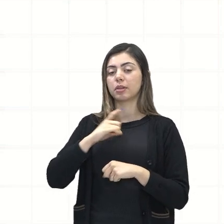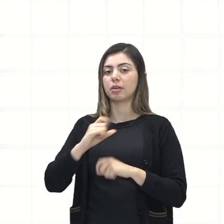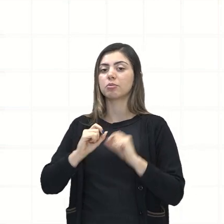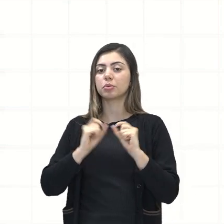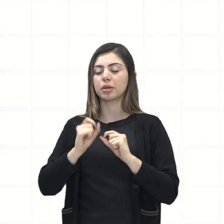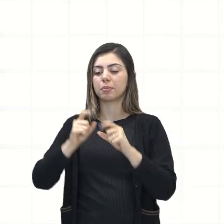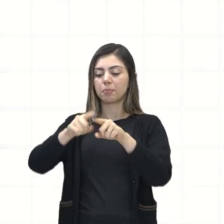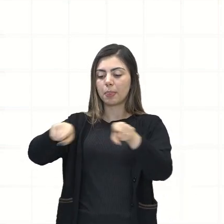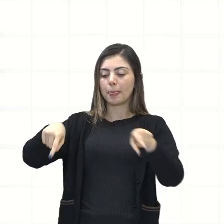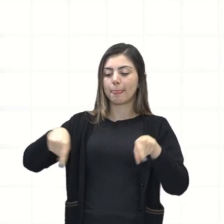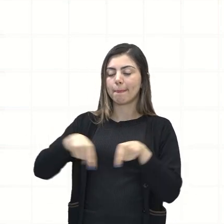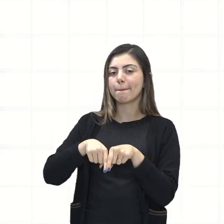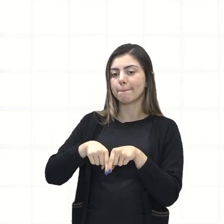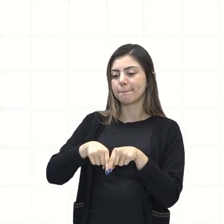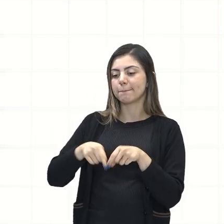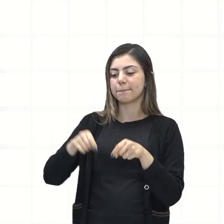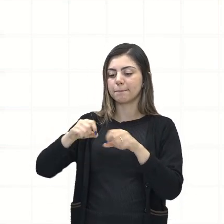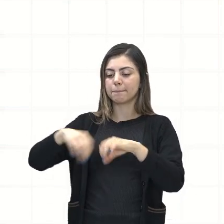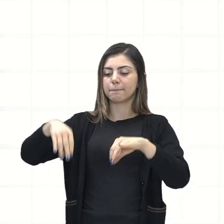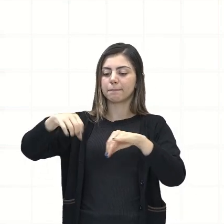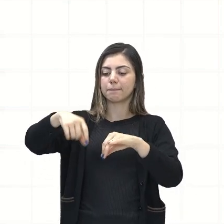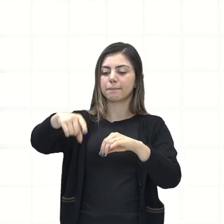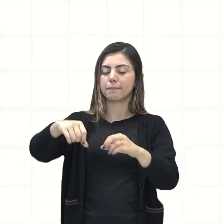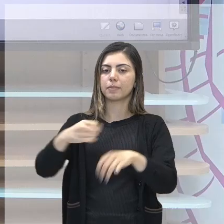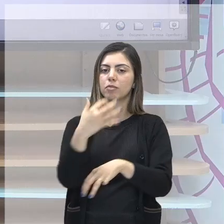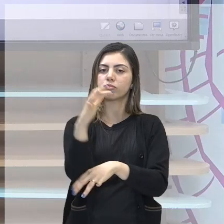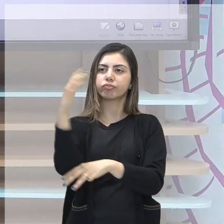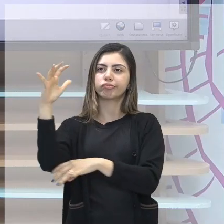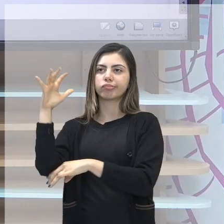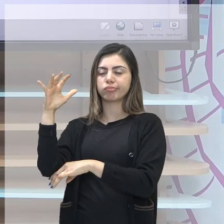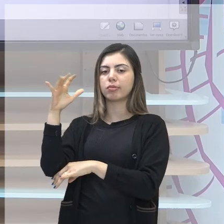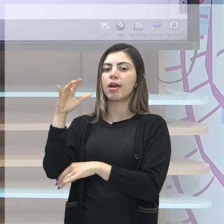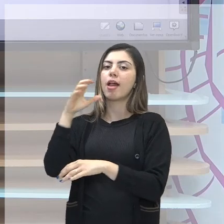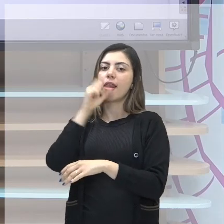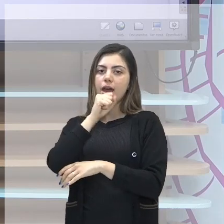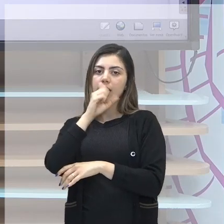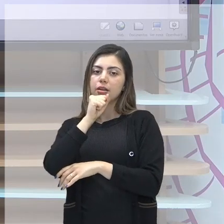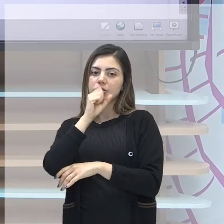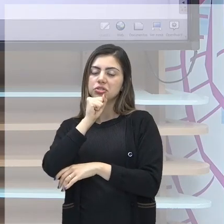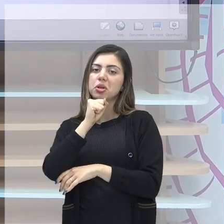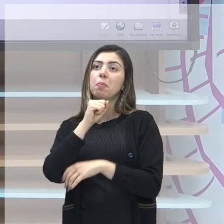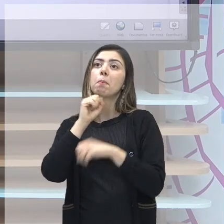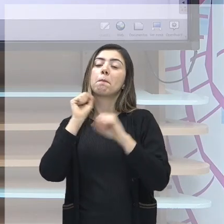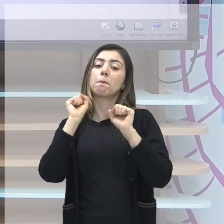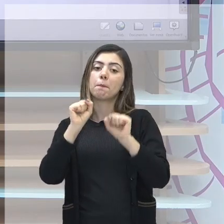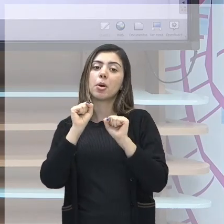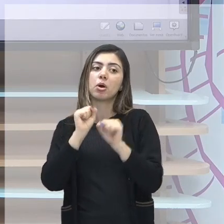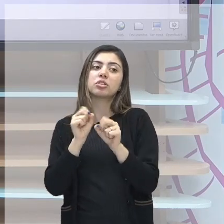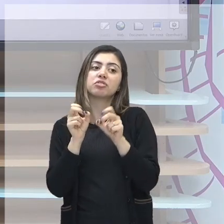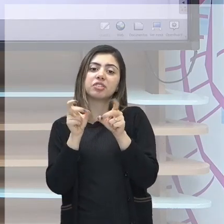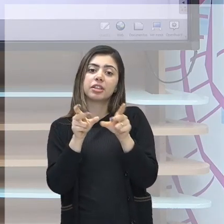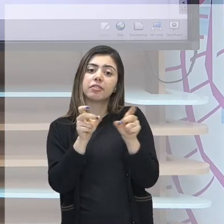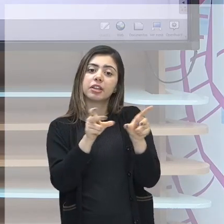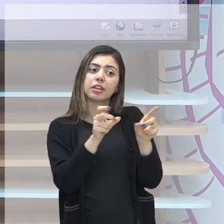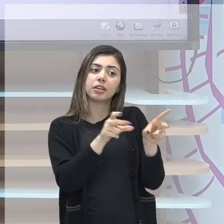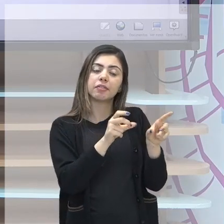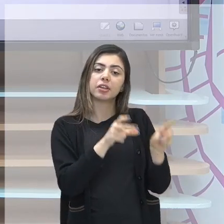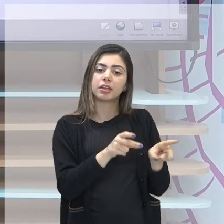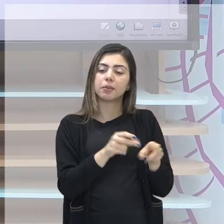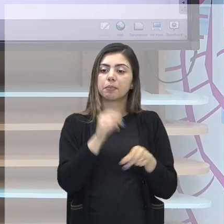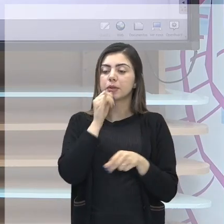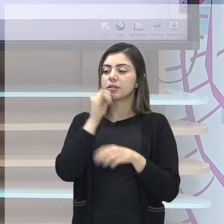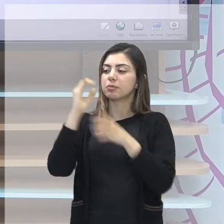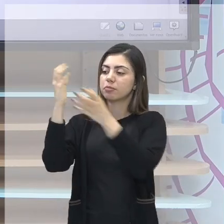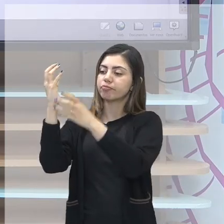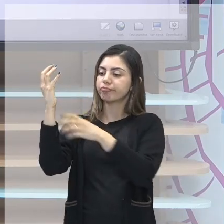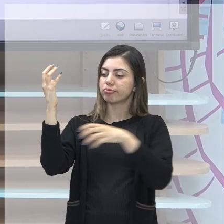de laranja, a gente pode, obviamente, vender essa laranja in natura, tá? Tirar a laranja da árvore e